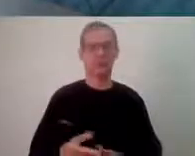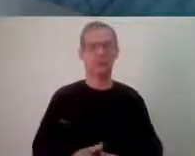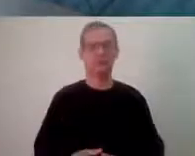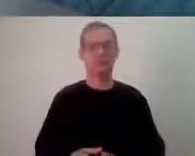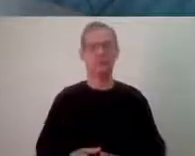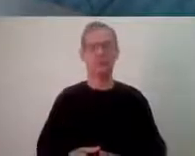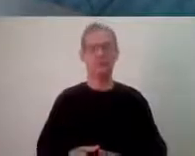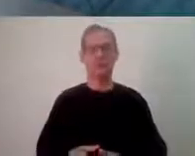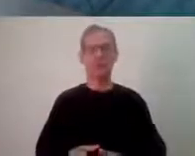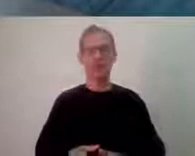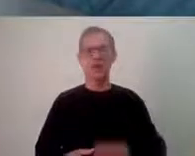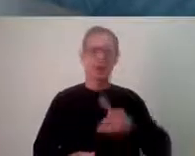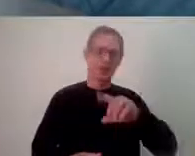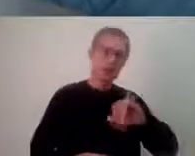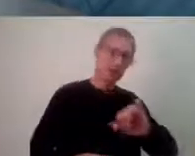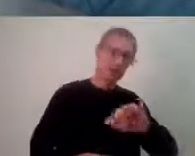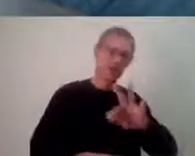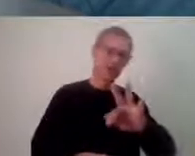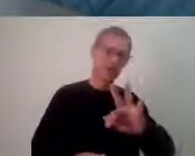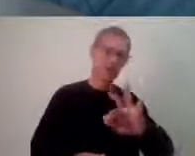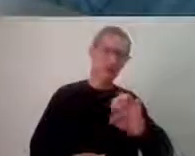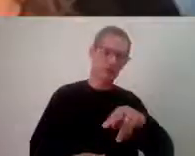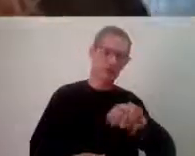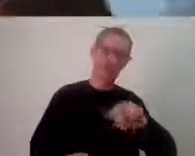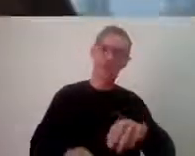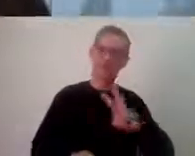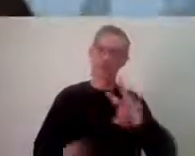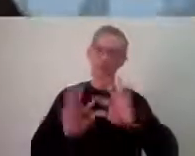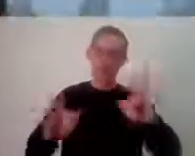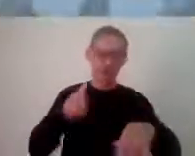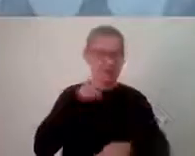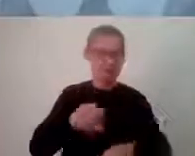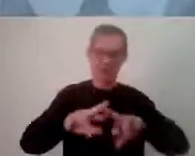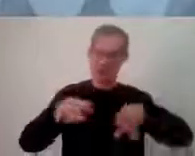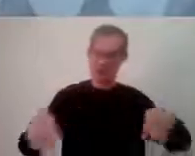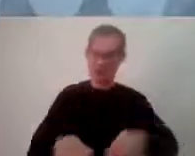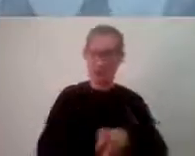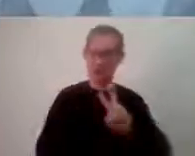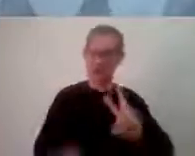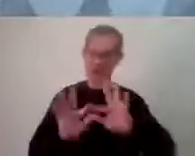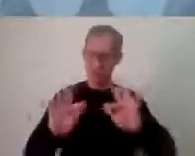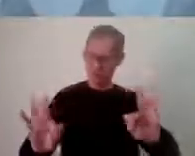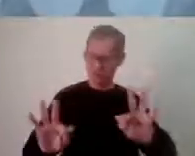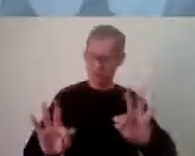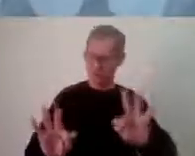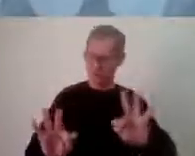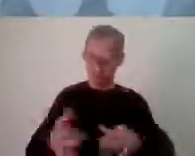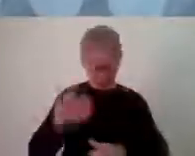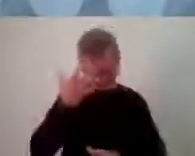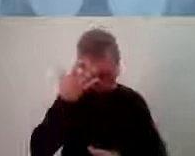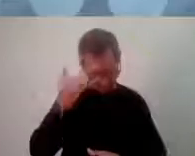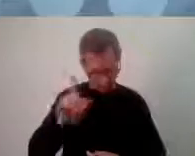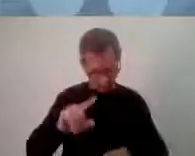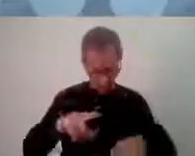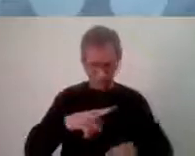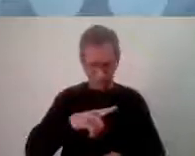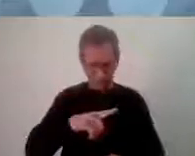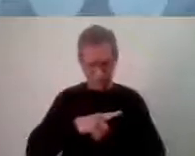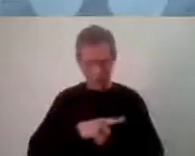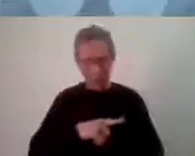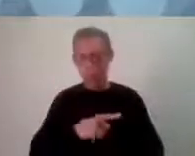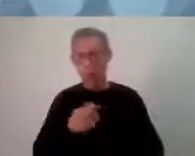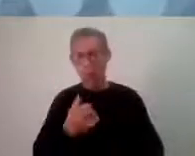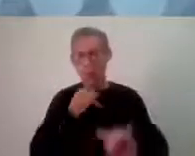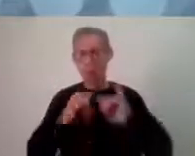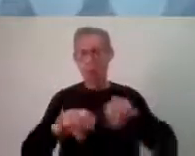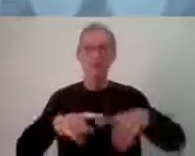que a diferença entre as duas funções. Ah, professora, é a diferença entre as duas funções, então está tranquilo. Não, nós temos um pequeno